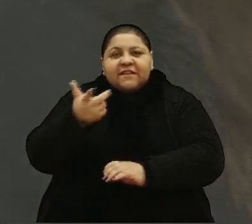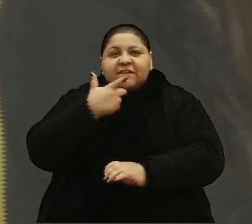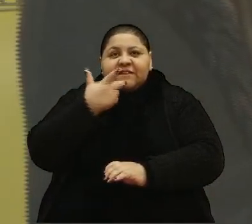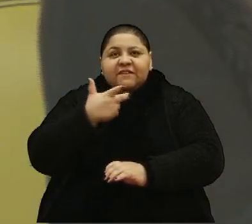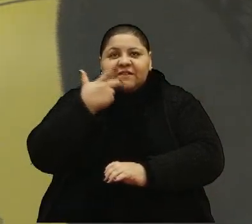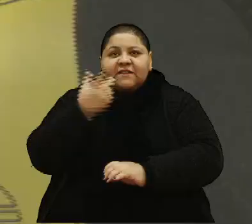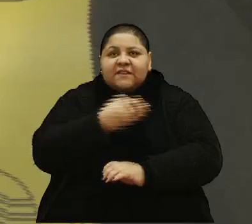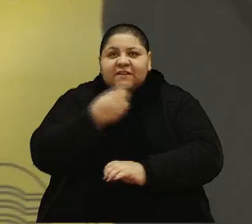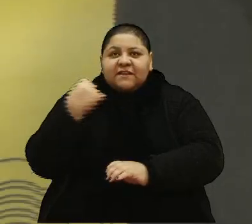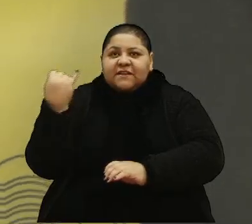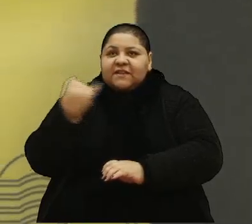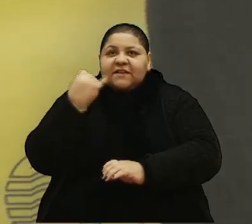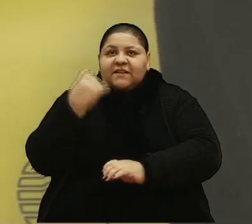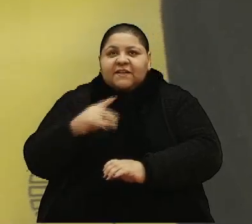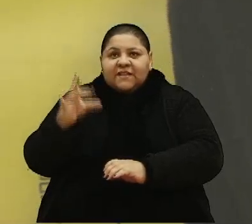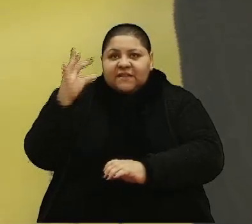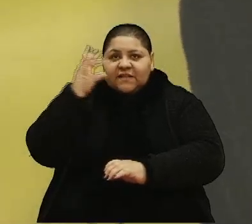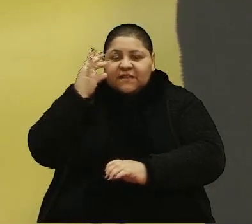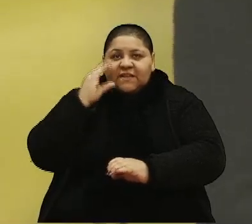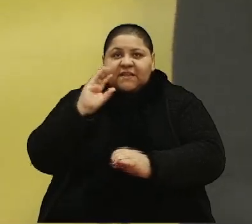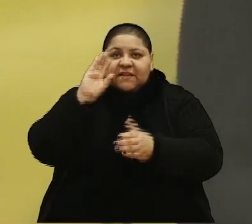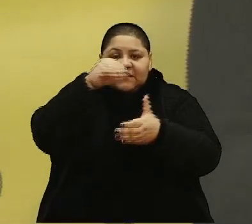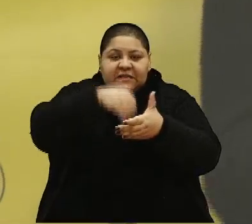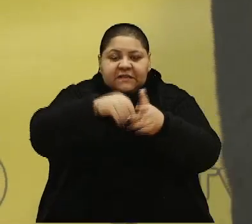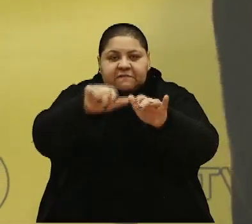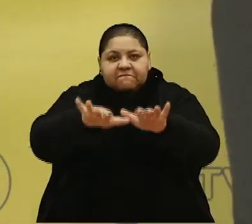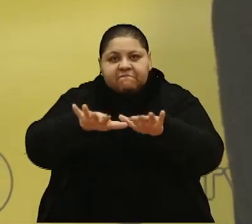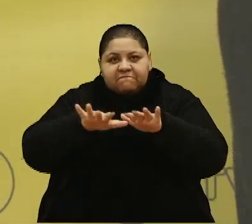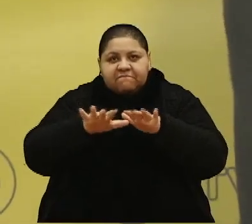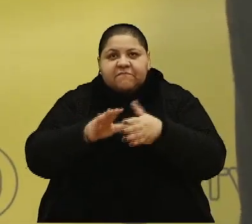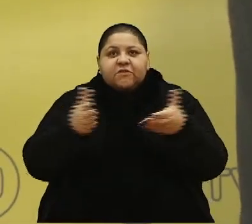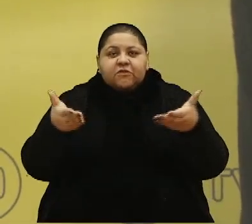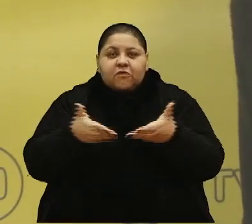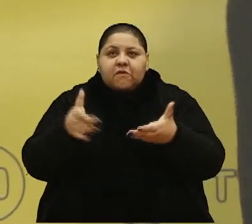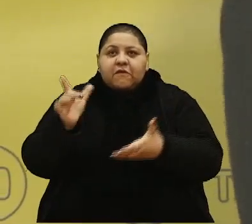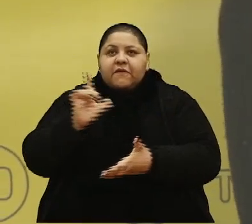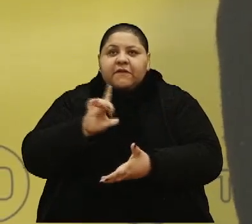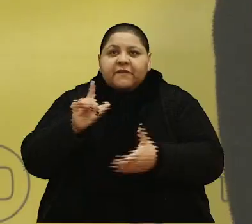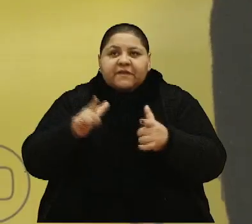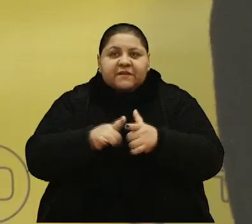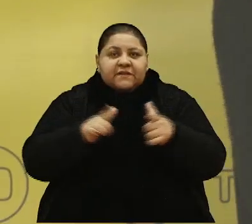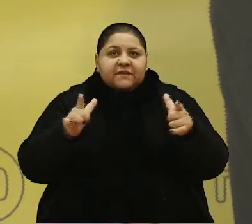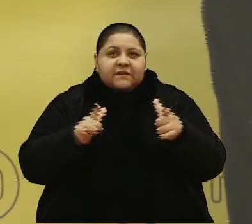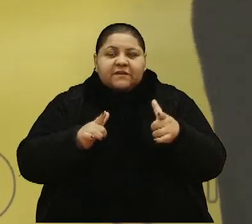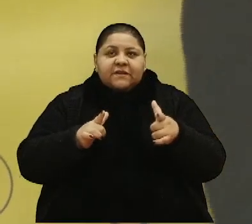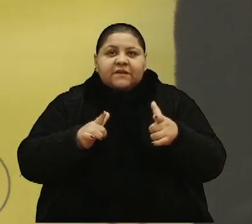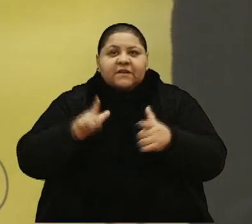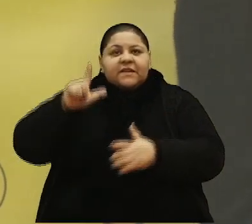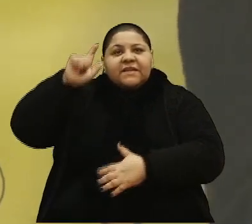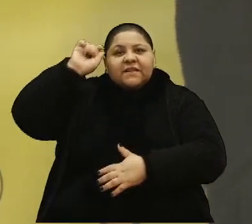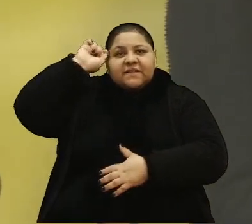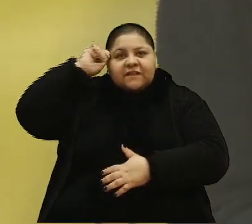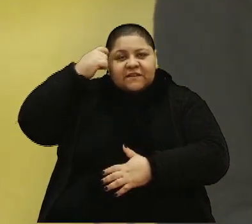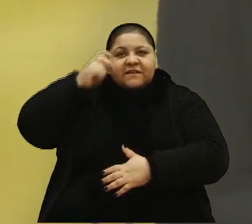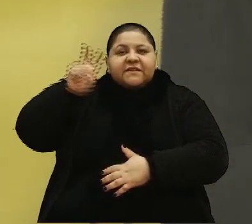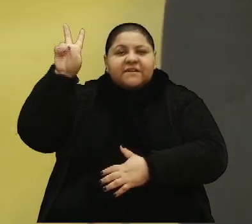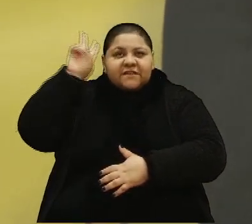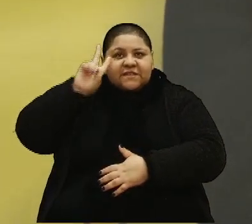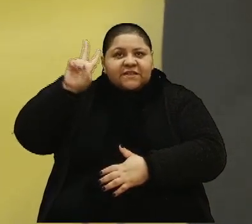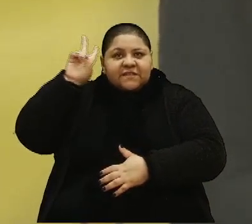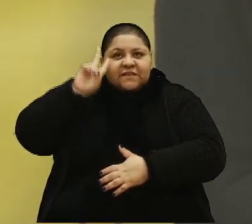que é muito importante a tua presença dentro do Parlamento Caxiense. Hoje nós temos a maior bancada negra da história,